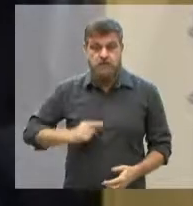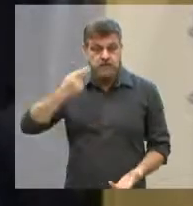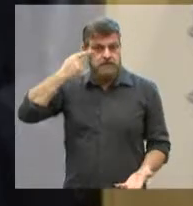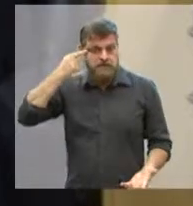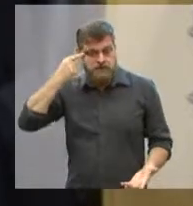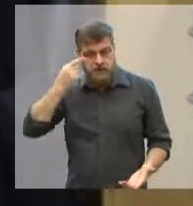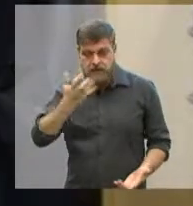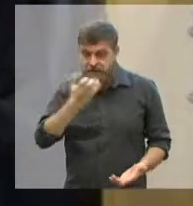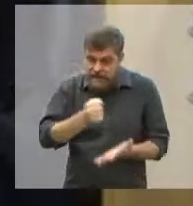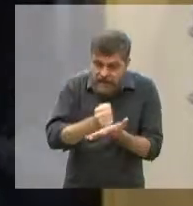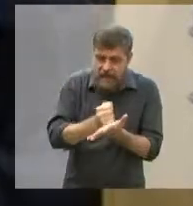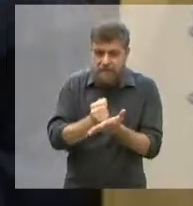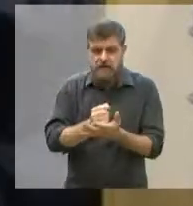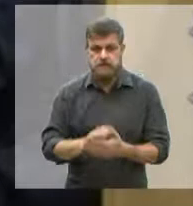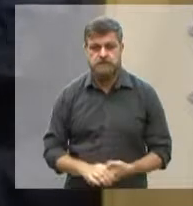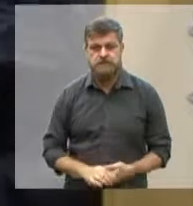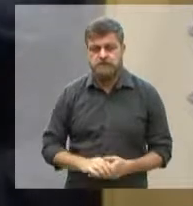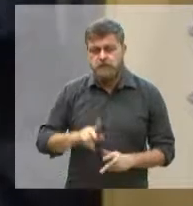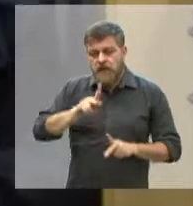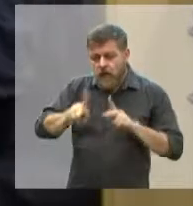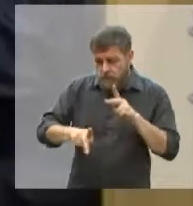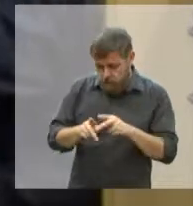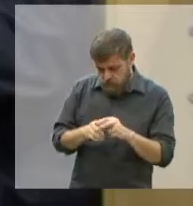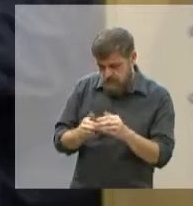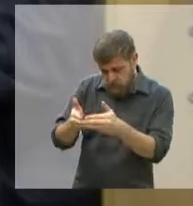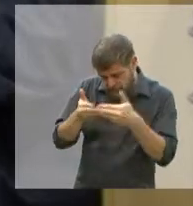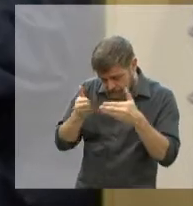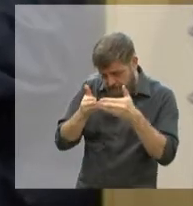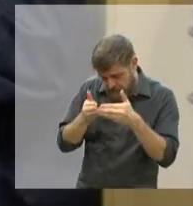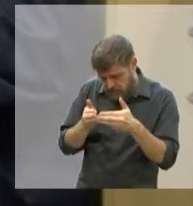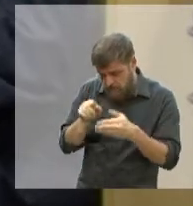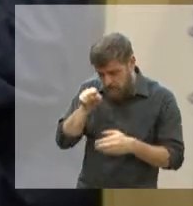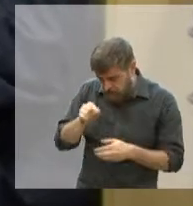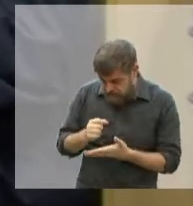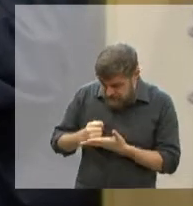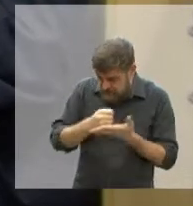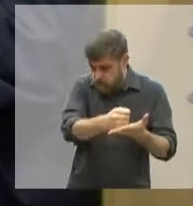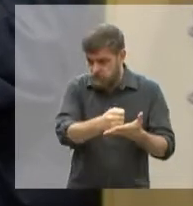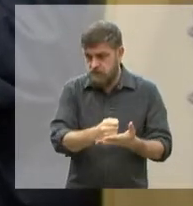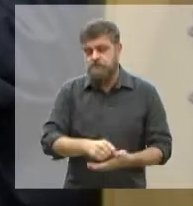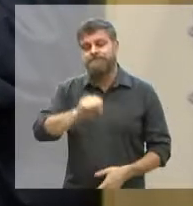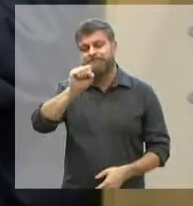própria população chega para o senhor pedindo ajuda? Claro, né? A população